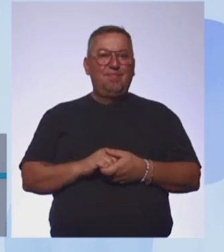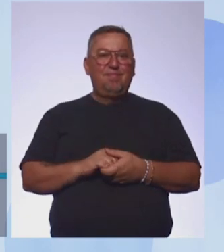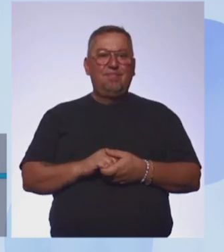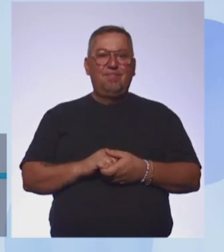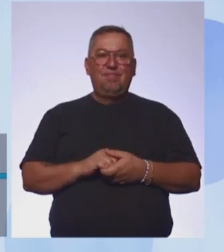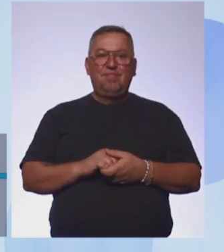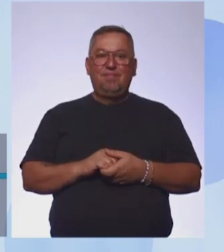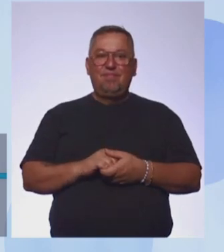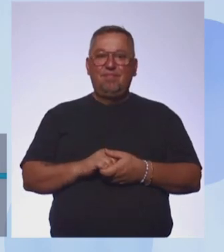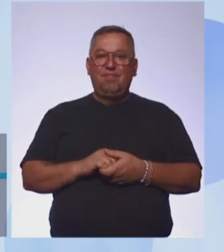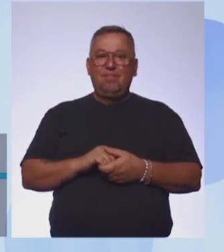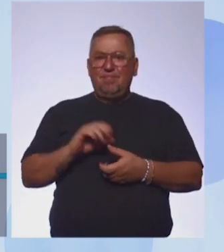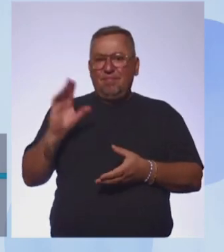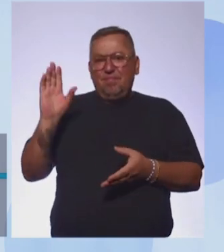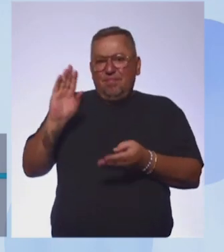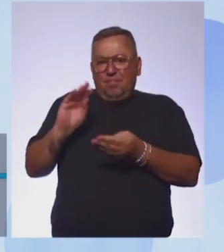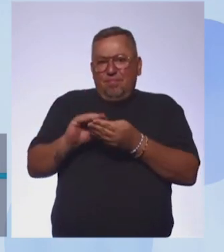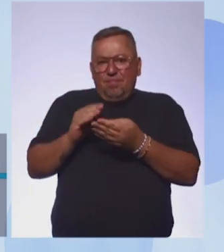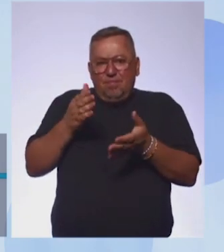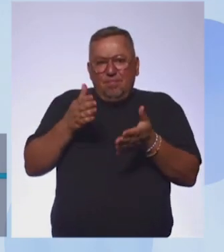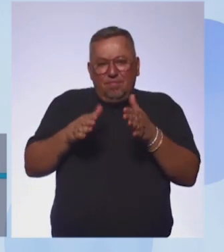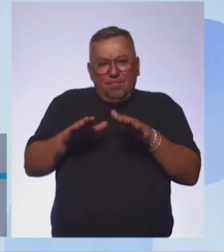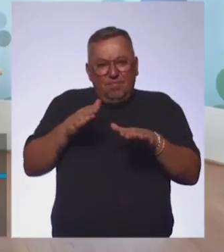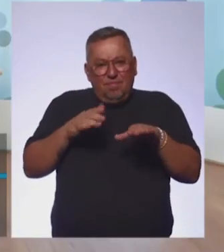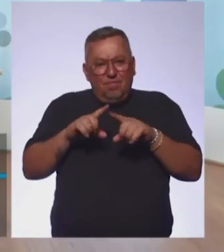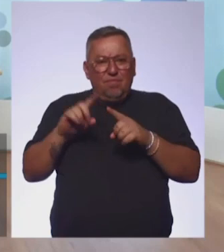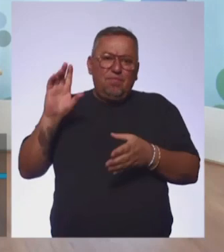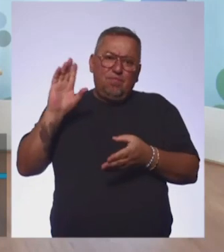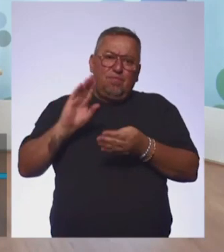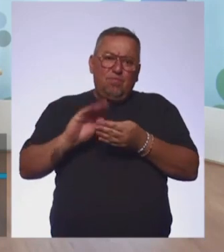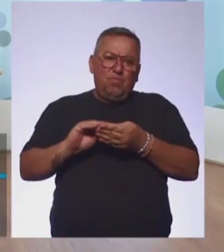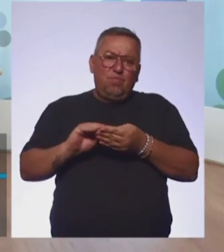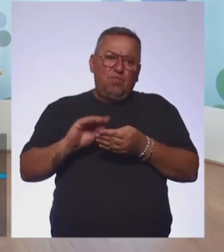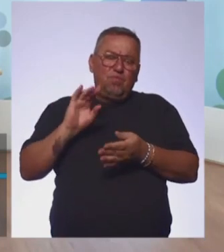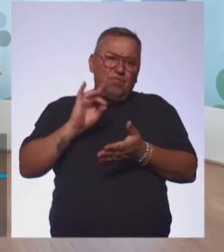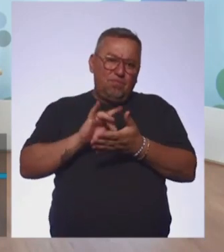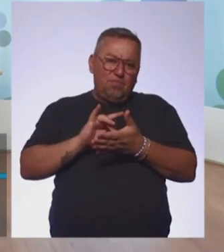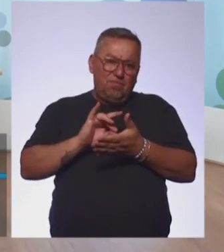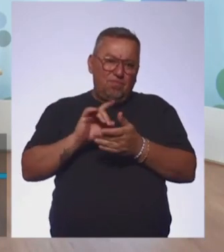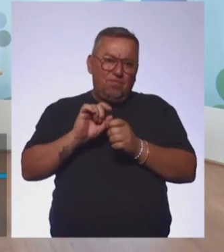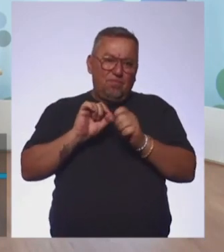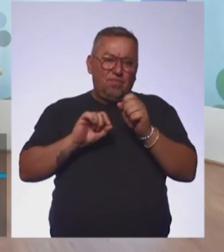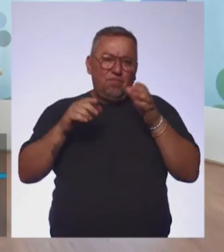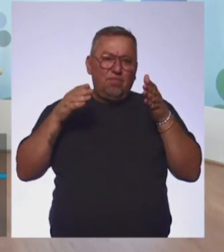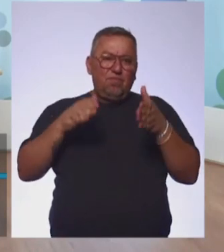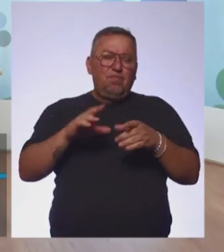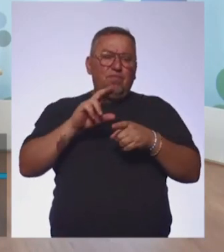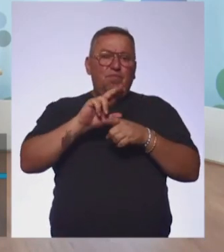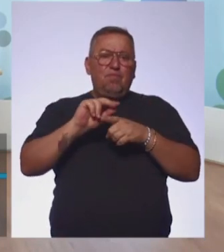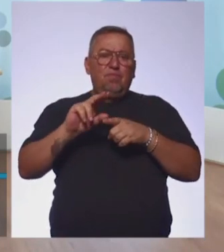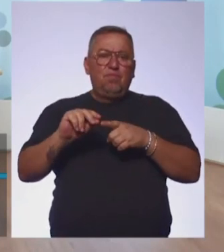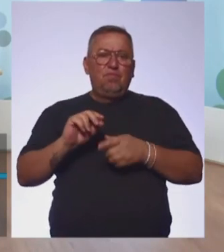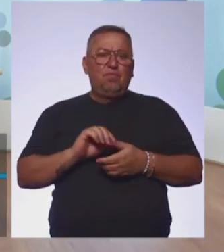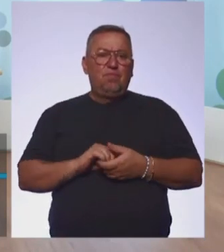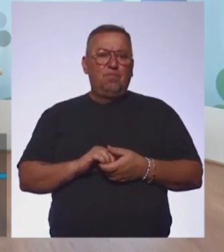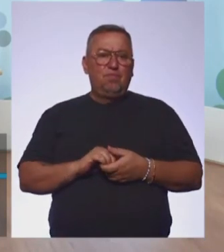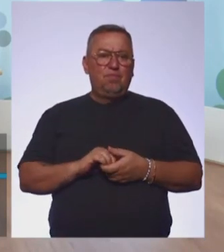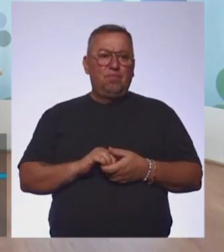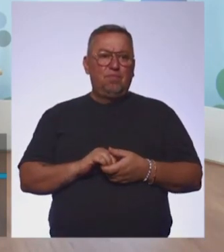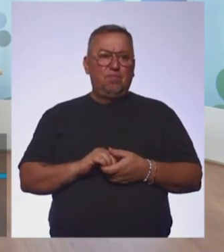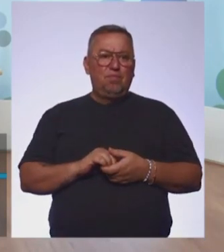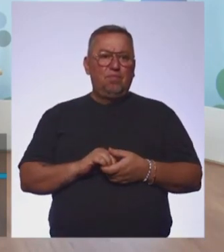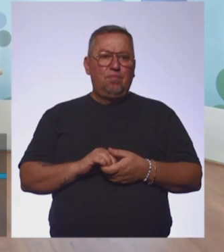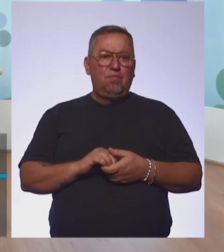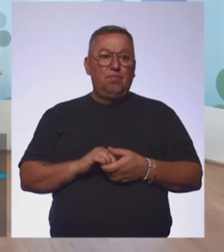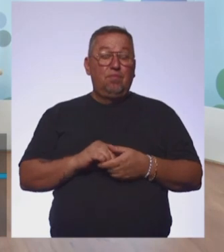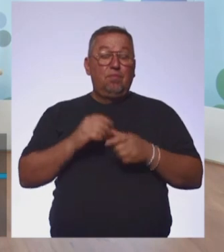não um resumo, talvez. Eu fiquei pensando nisso. É mais um resumo, uma síntese, né? do que aborda o artigo. Tá. E